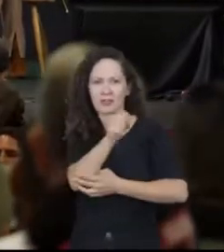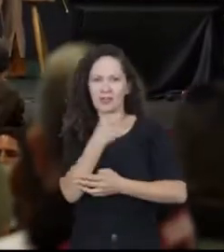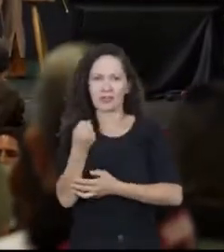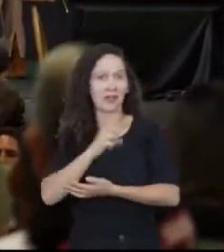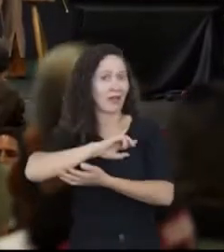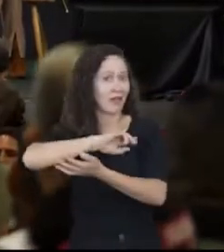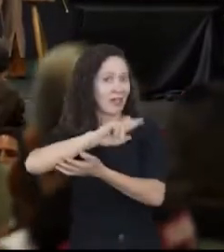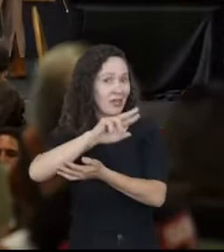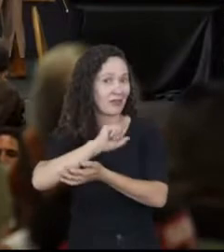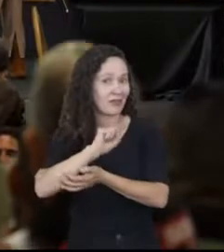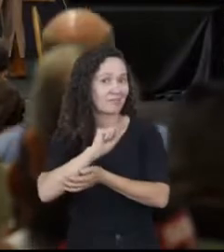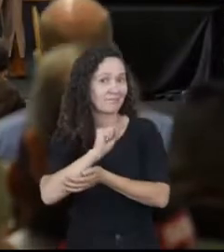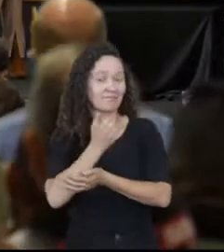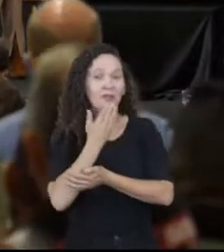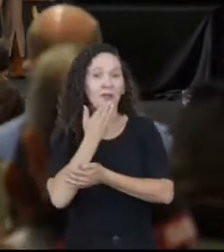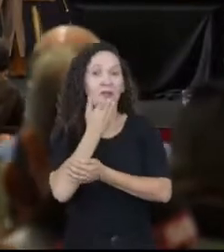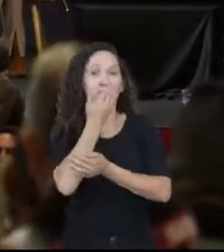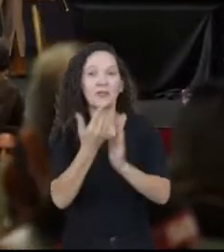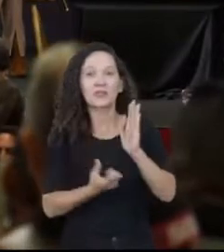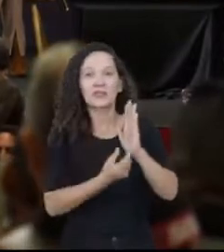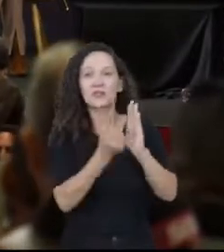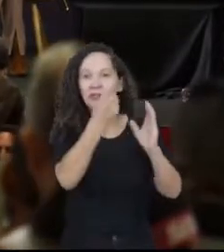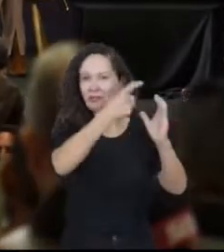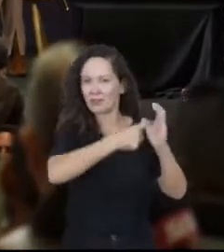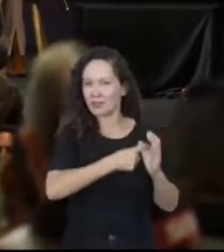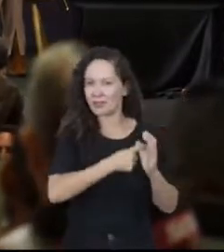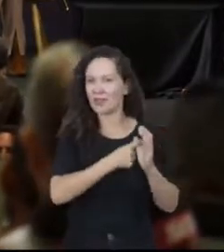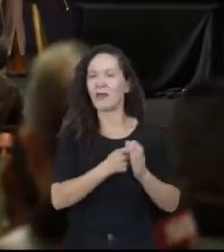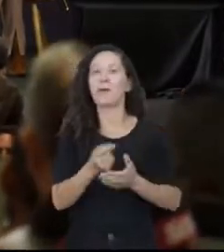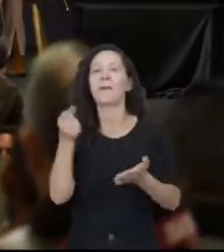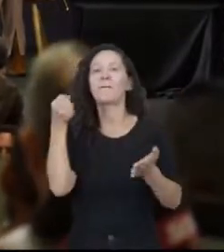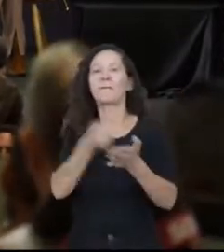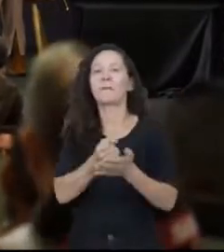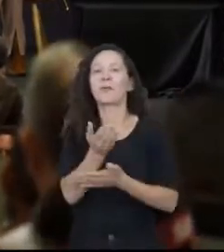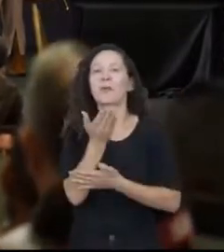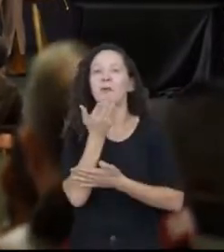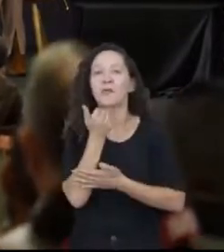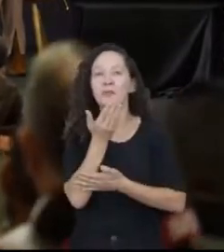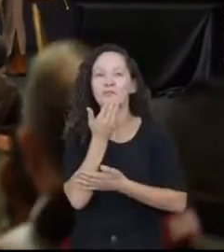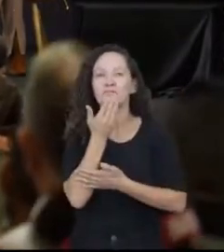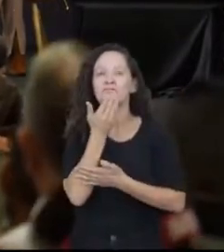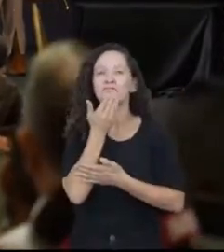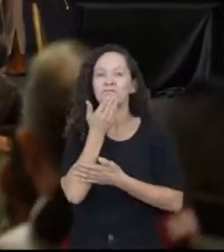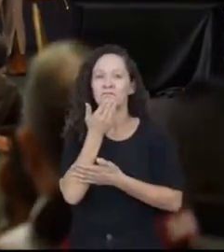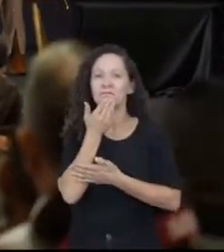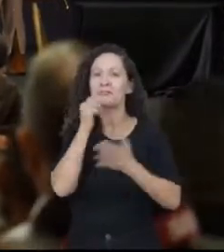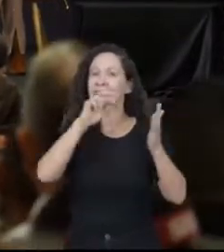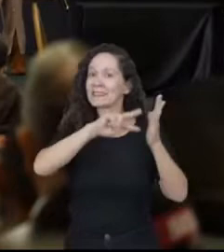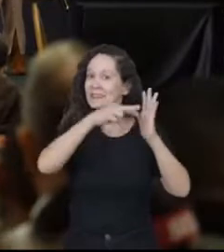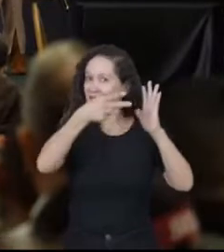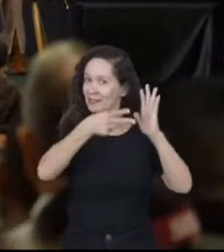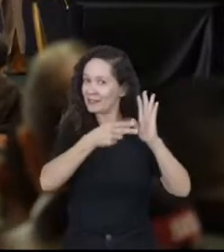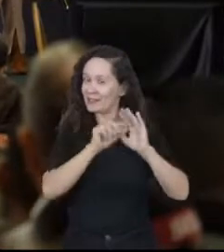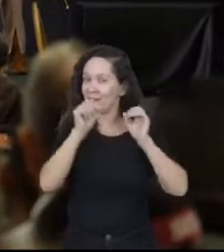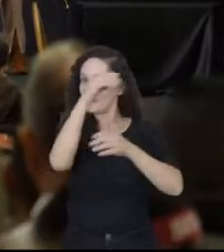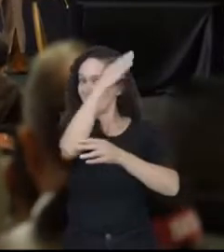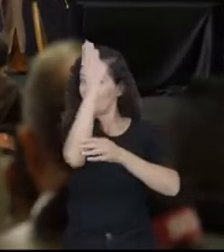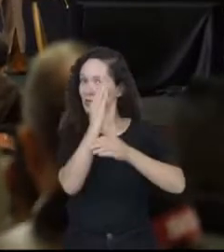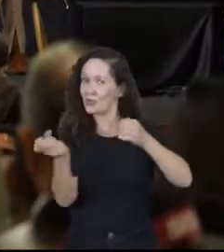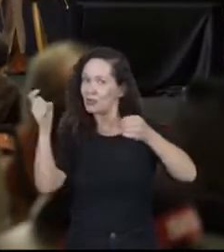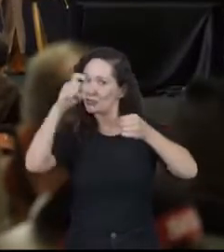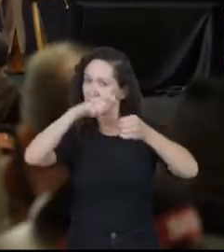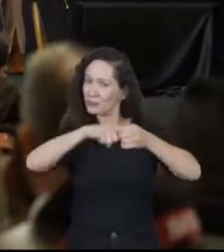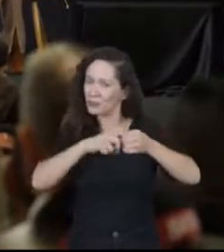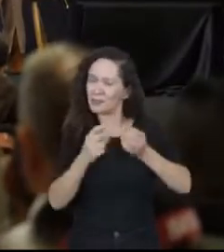se endividando para comer. Ou seja, o Brasil voltou a um passado